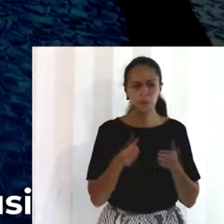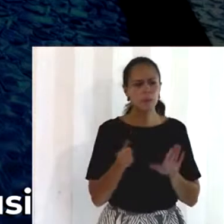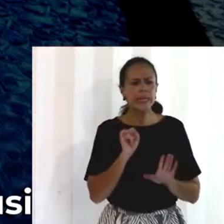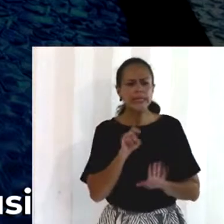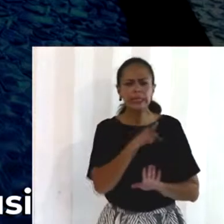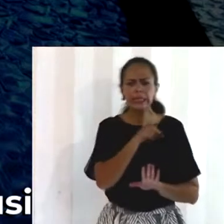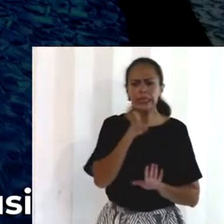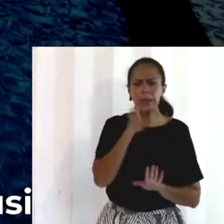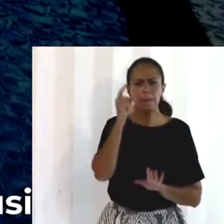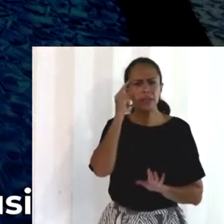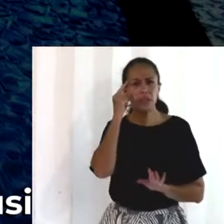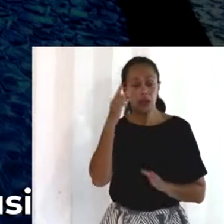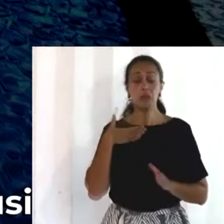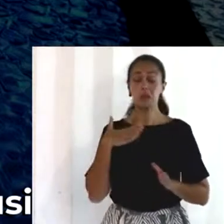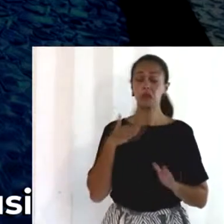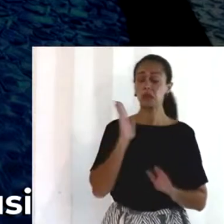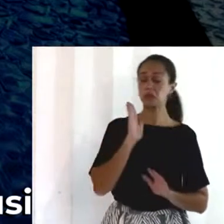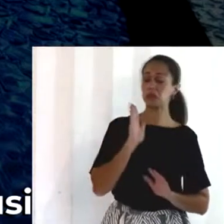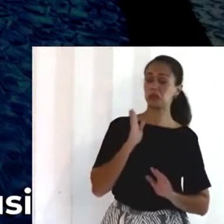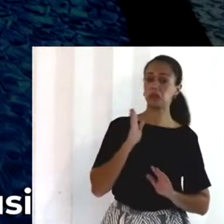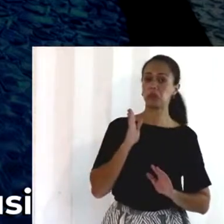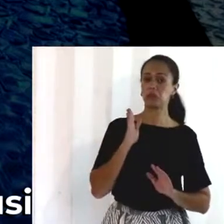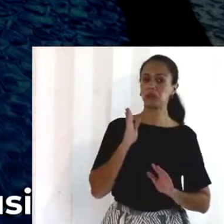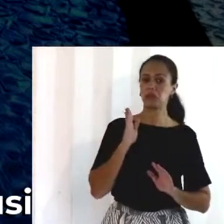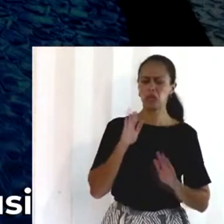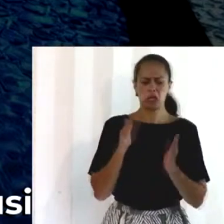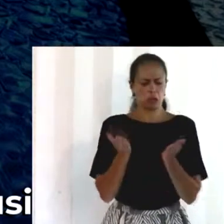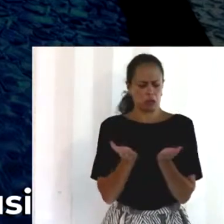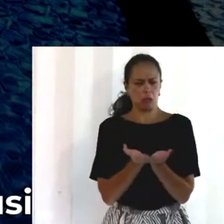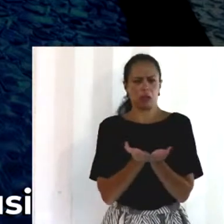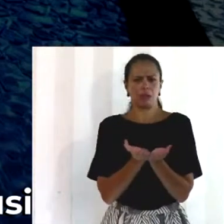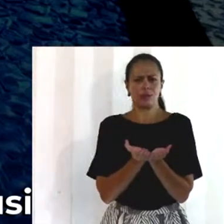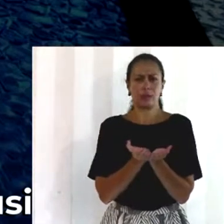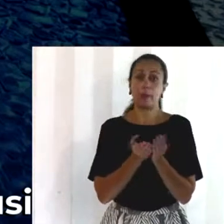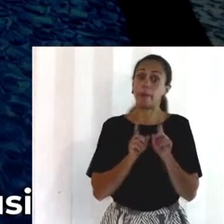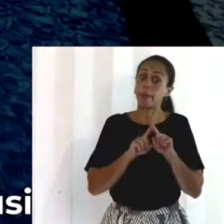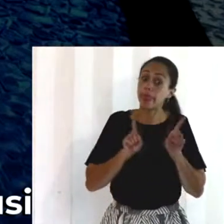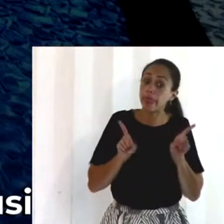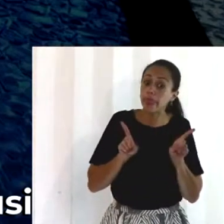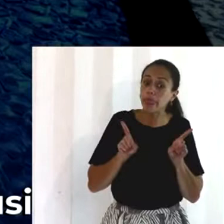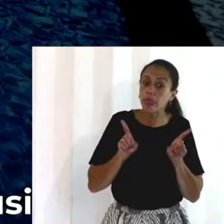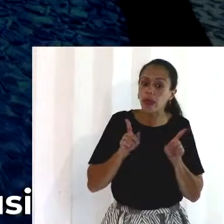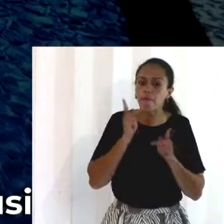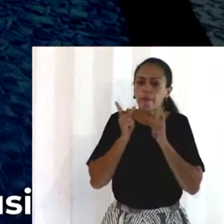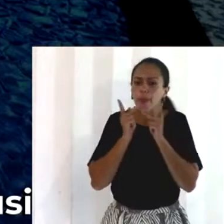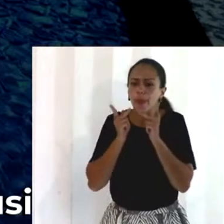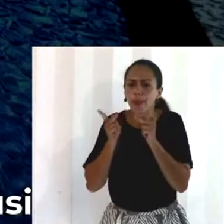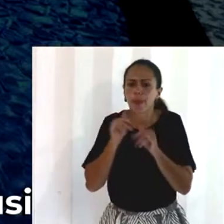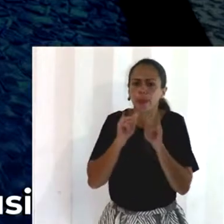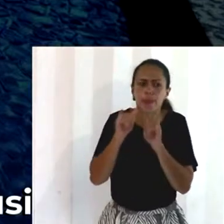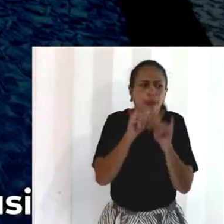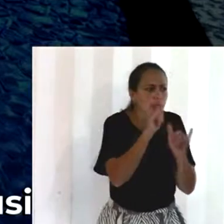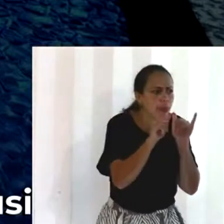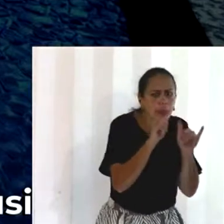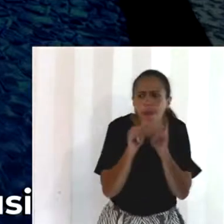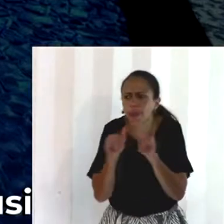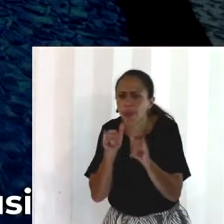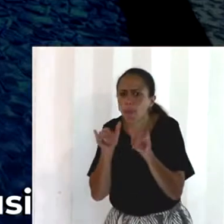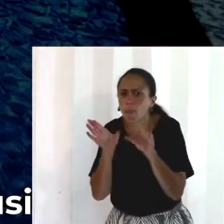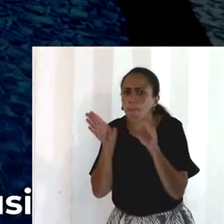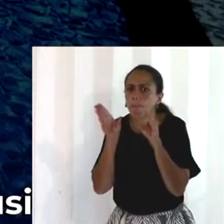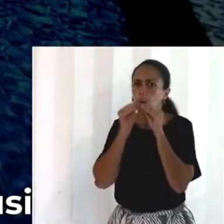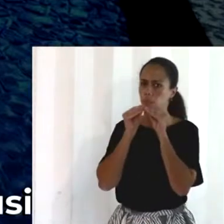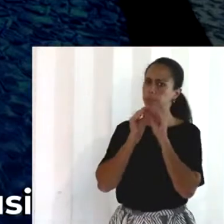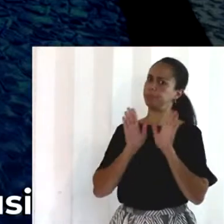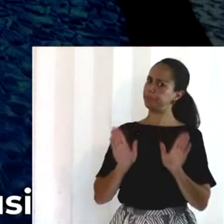ser religioso, deixando de refrear a língua, antes enganando o próprio coração, a sua religião é vã. A religião pura e